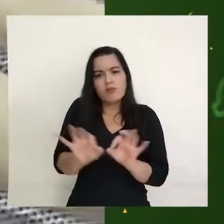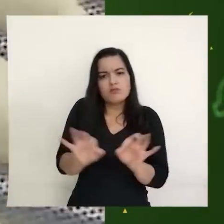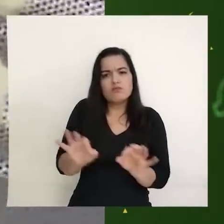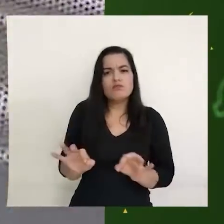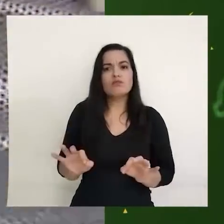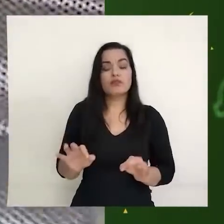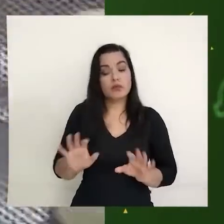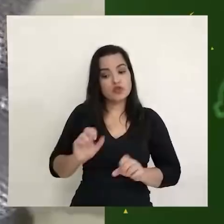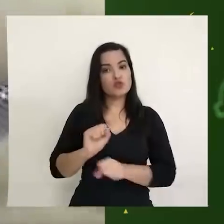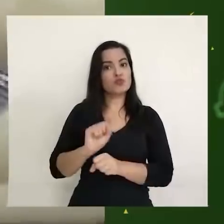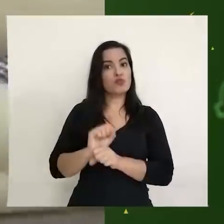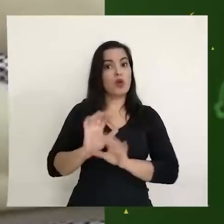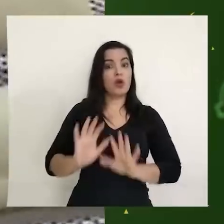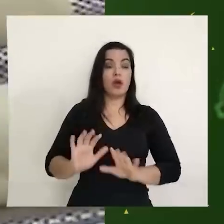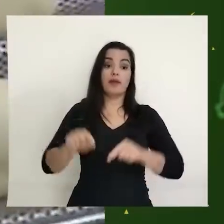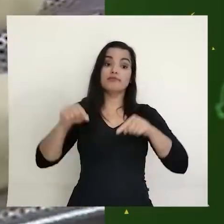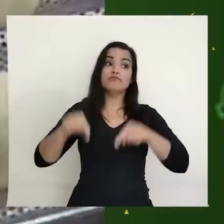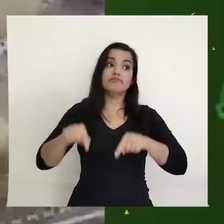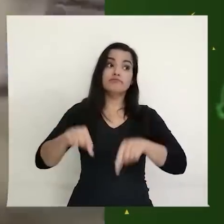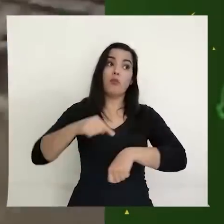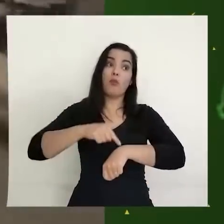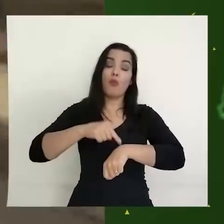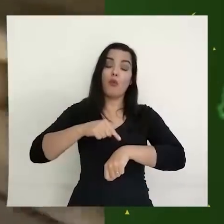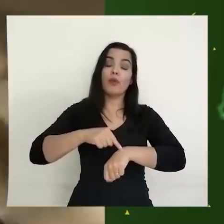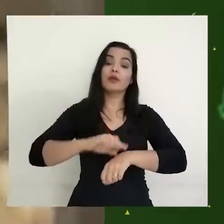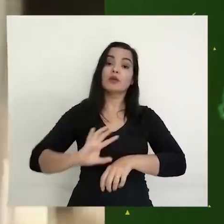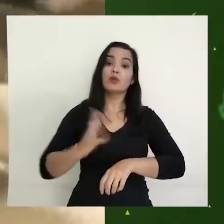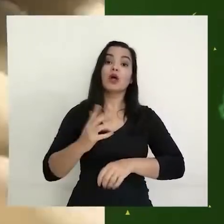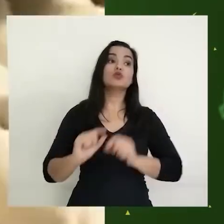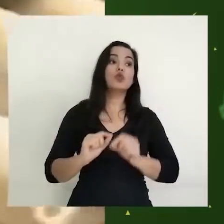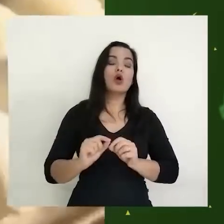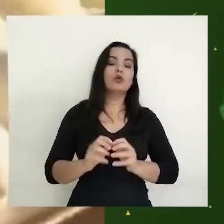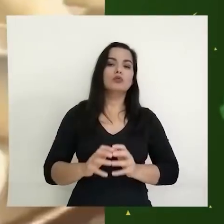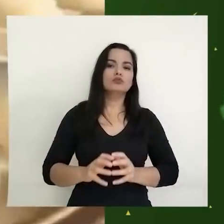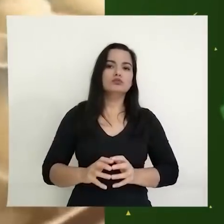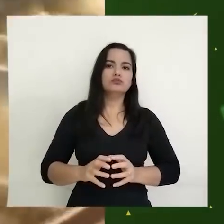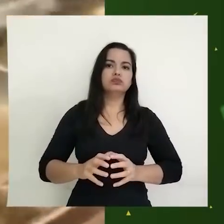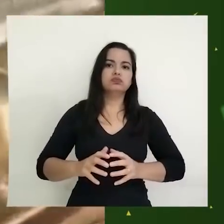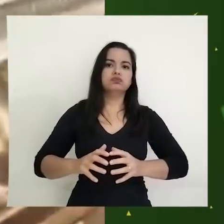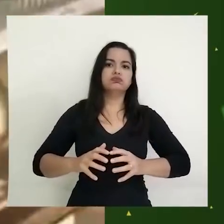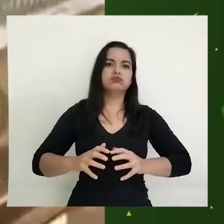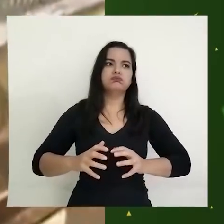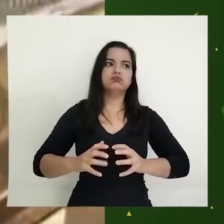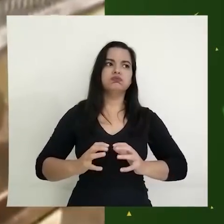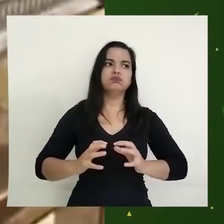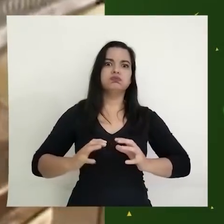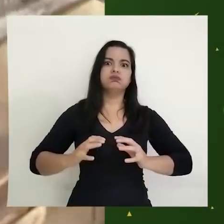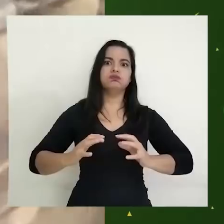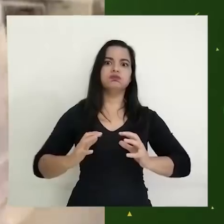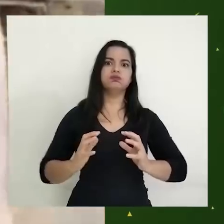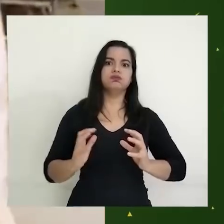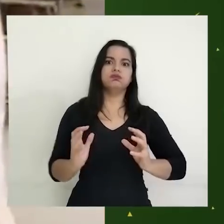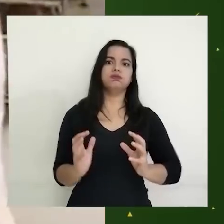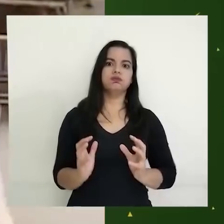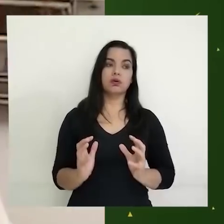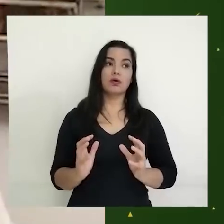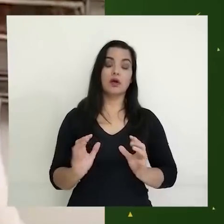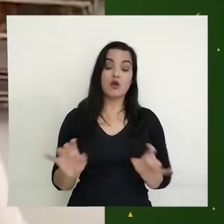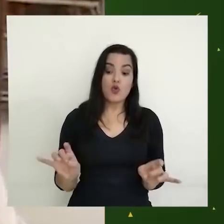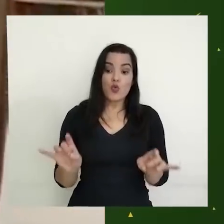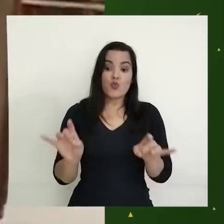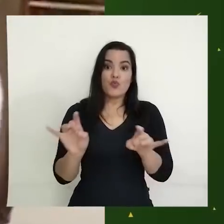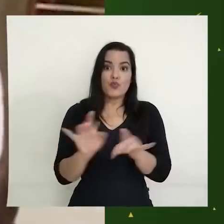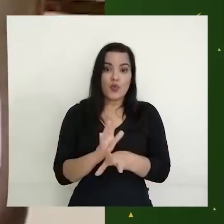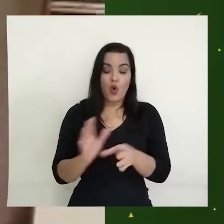tabuleiro. É nesse momento que ocorre a fermentação e a massa cresce. Depois do repouso,